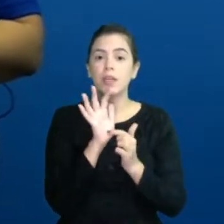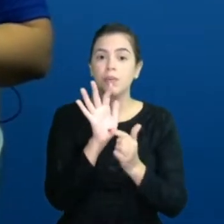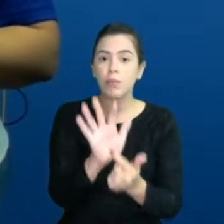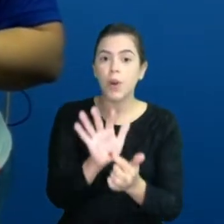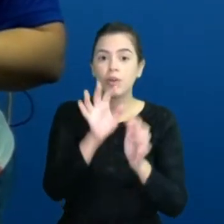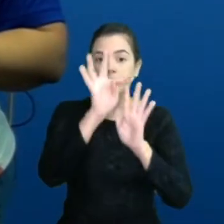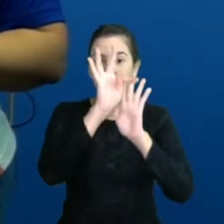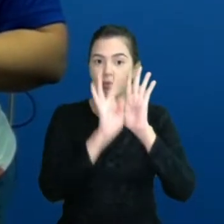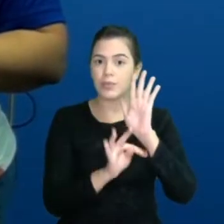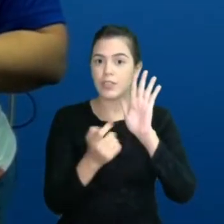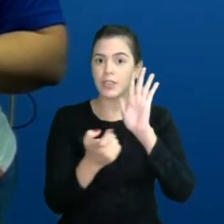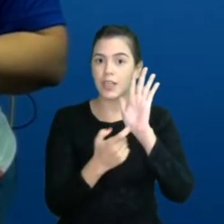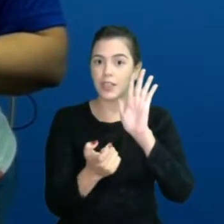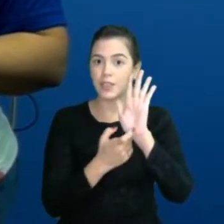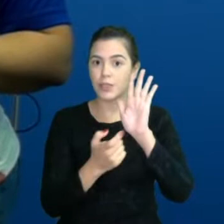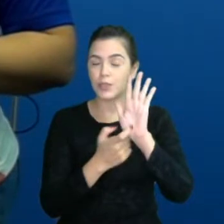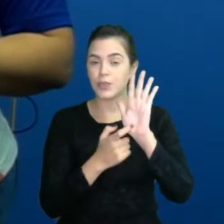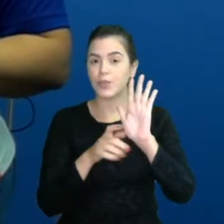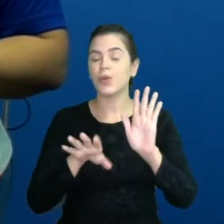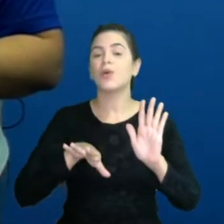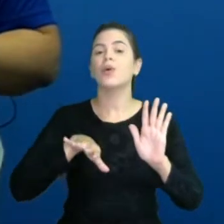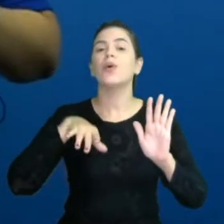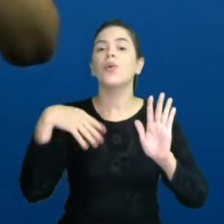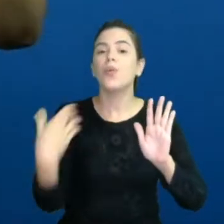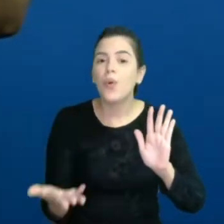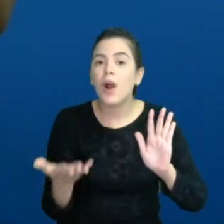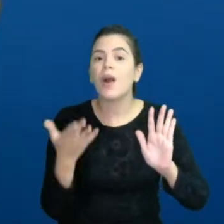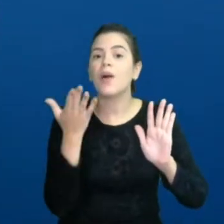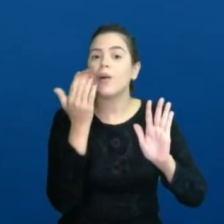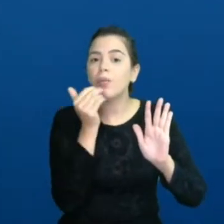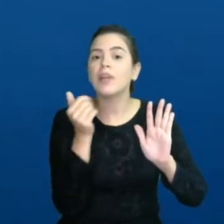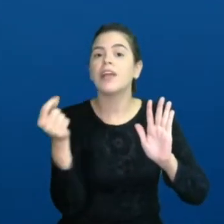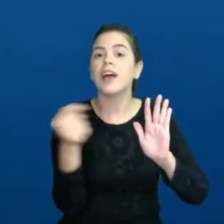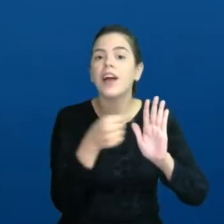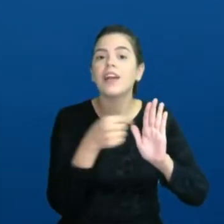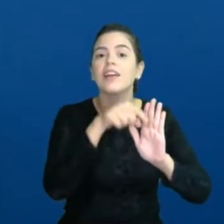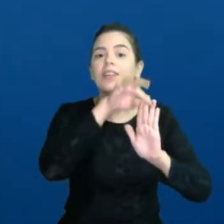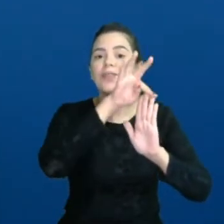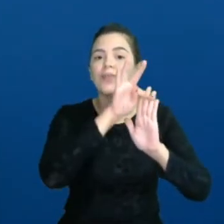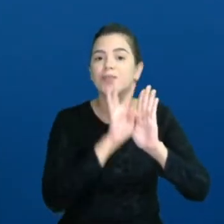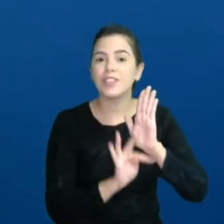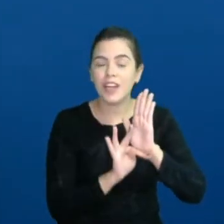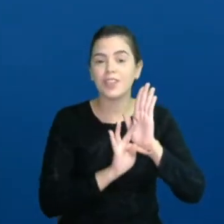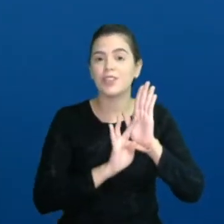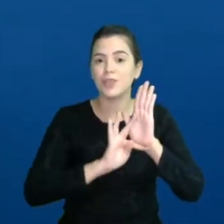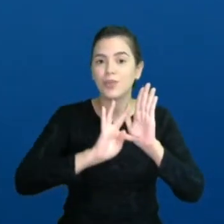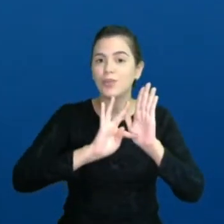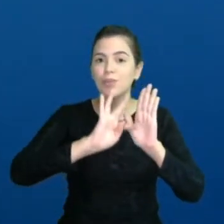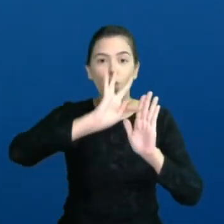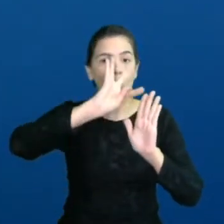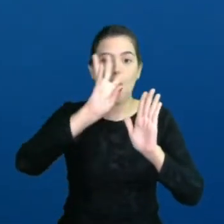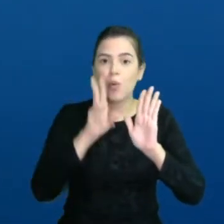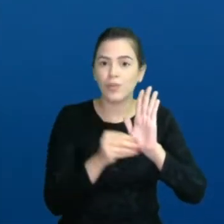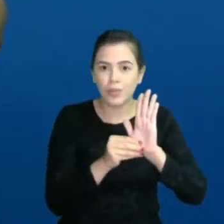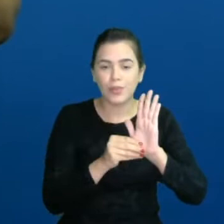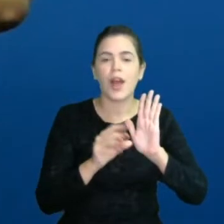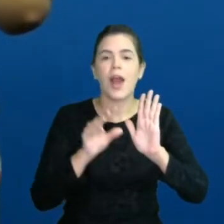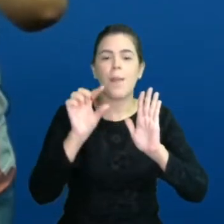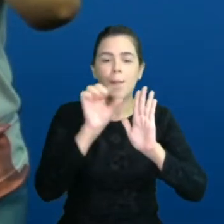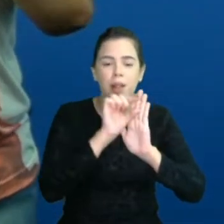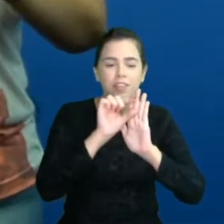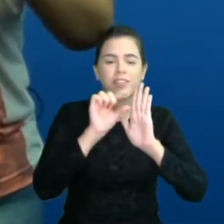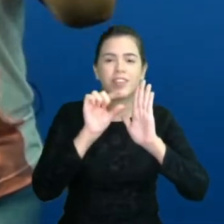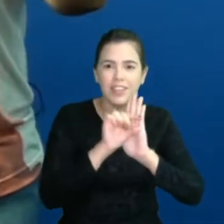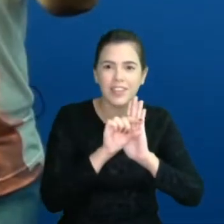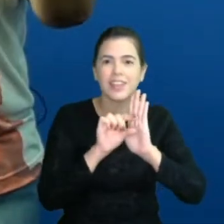no texto? Qual foi o alimento que é mais mencionado no texto todo? Aquela palavrinha que tia